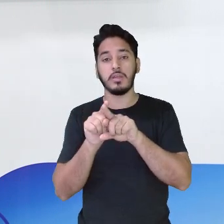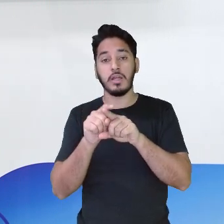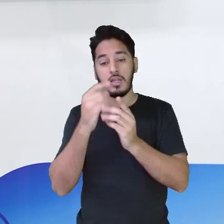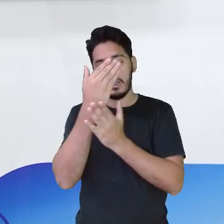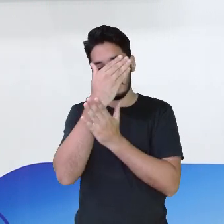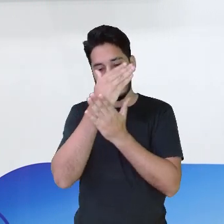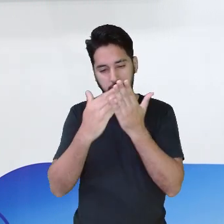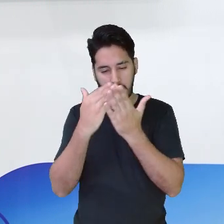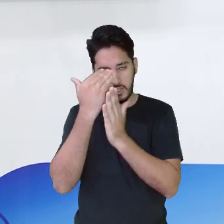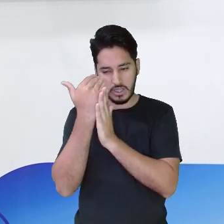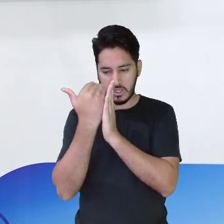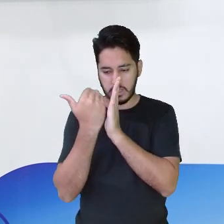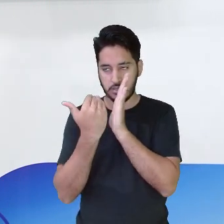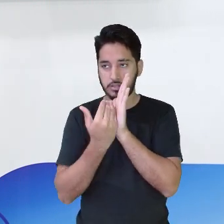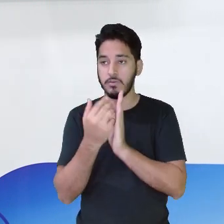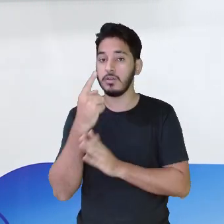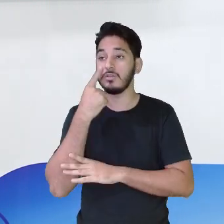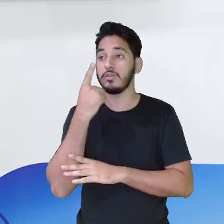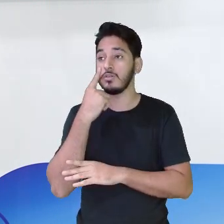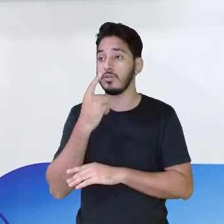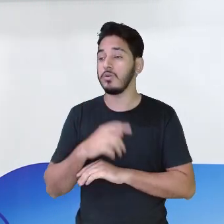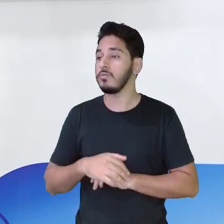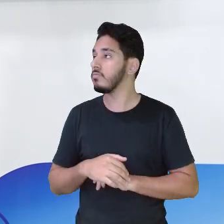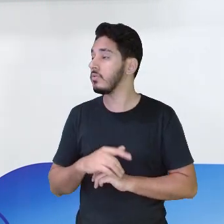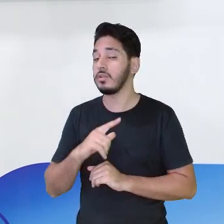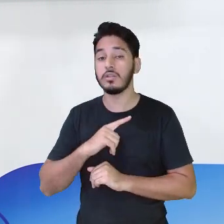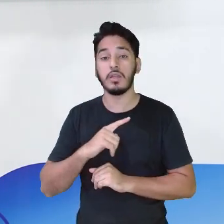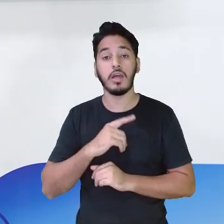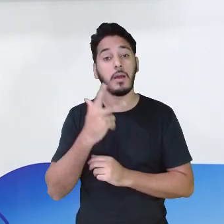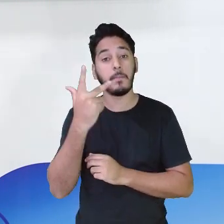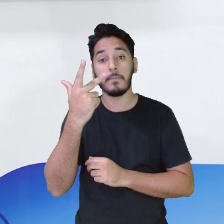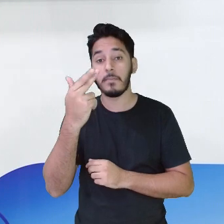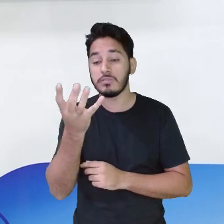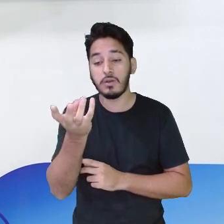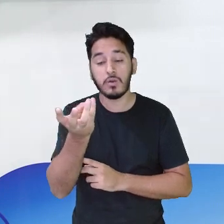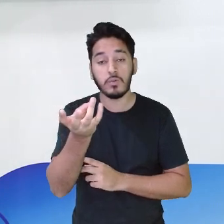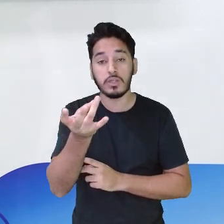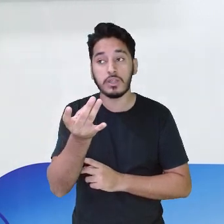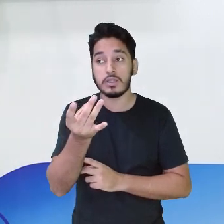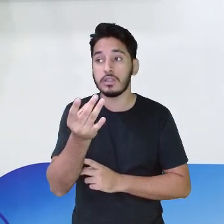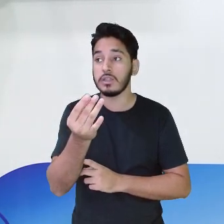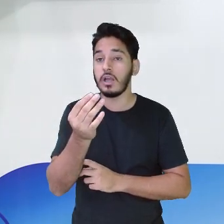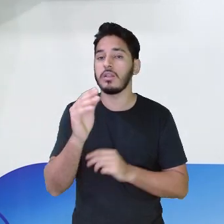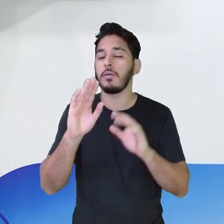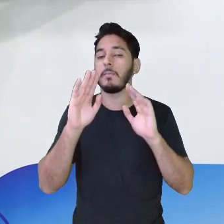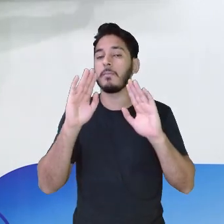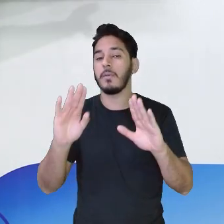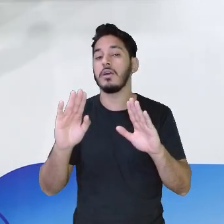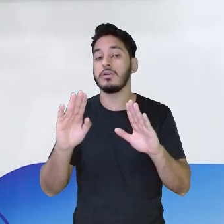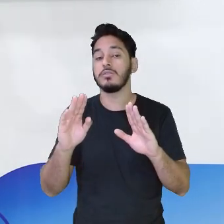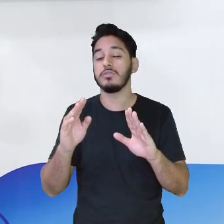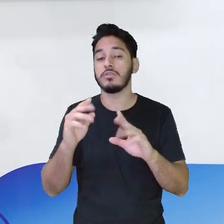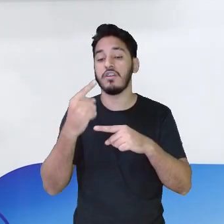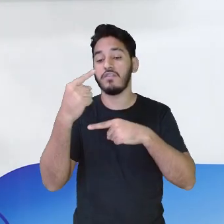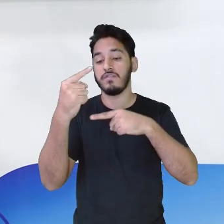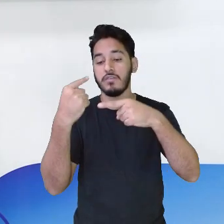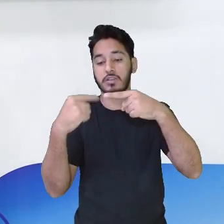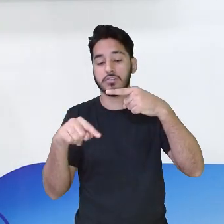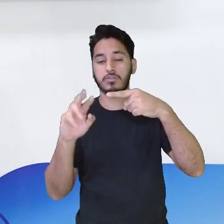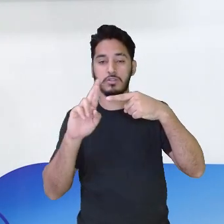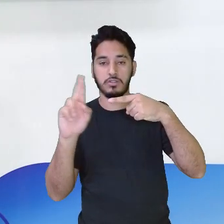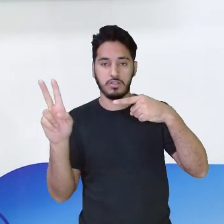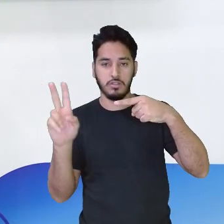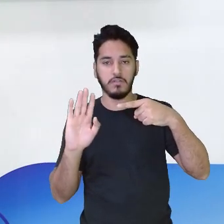de outra forma, mas presta atenção, eu tenho a mesma quantidade, só que em frações